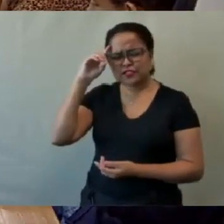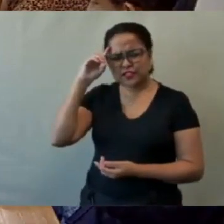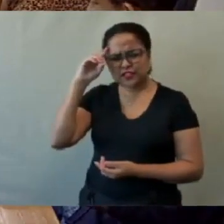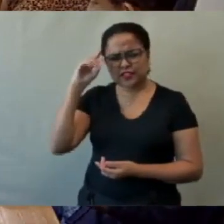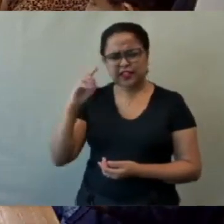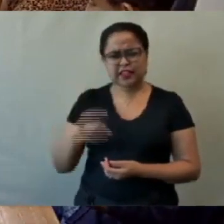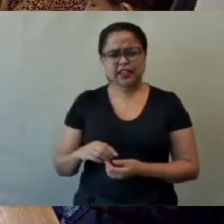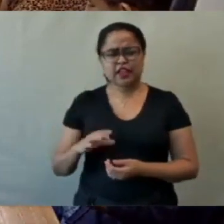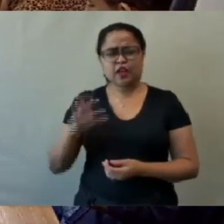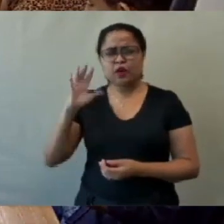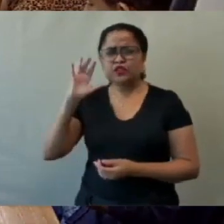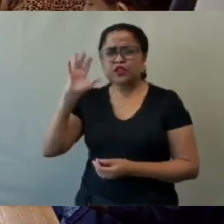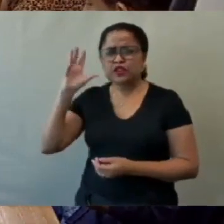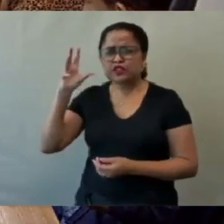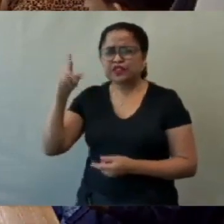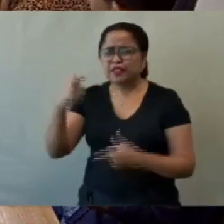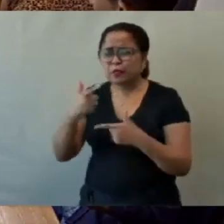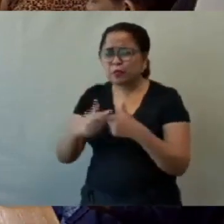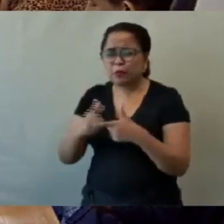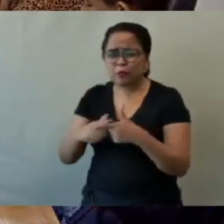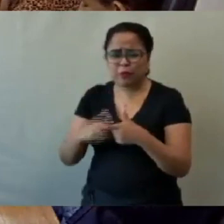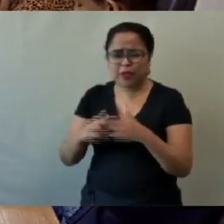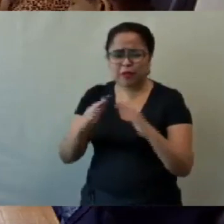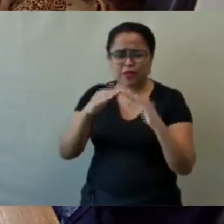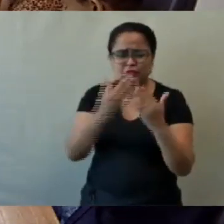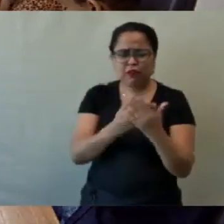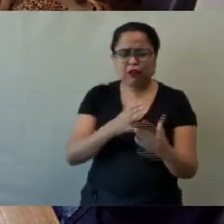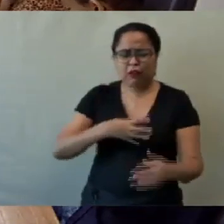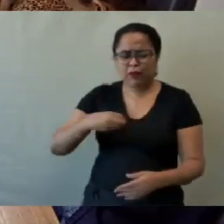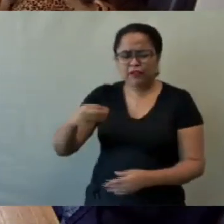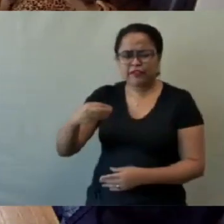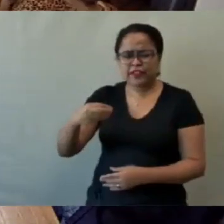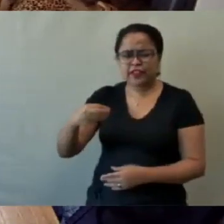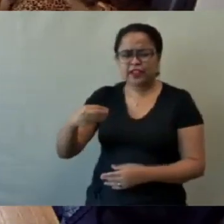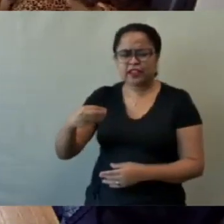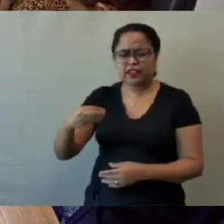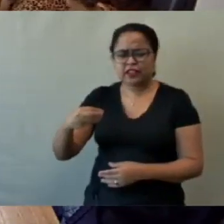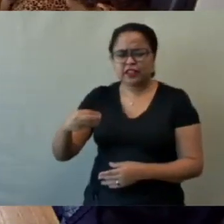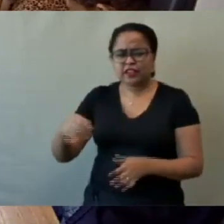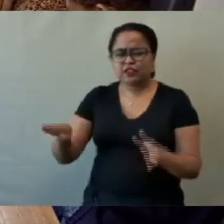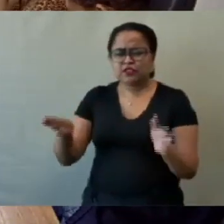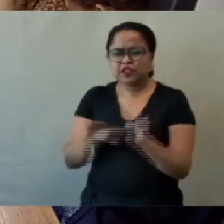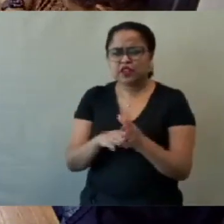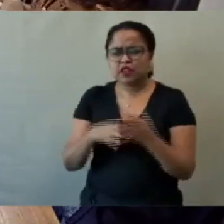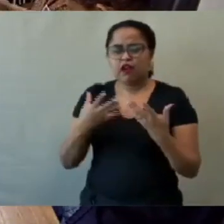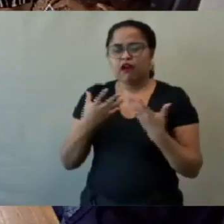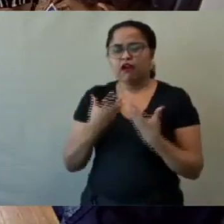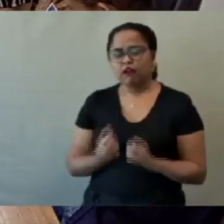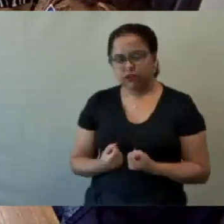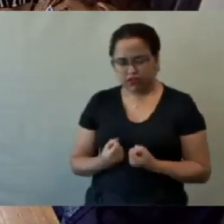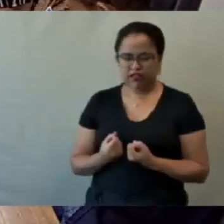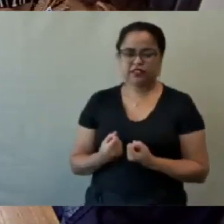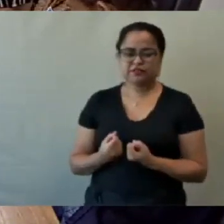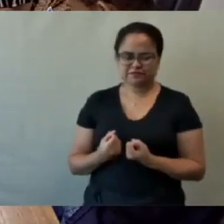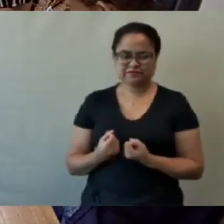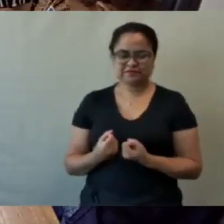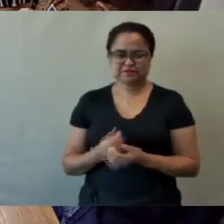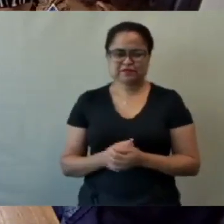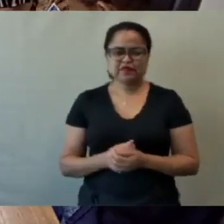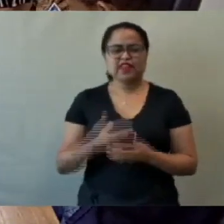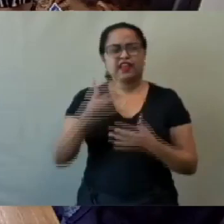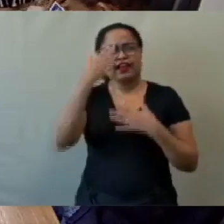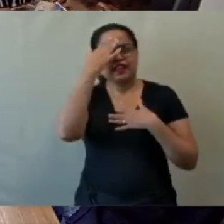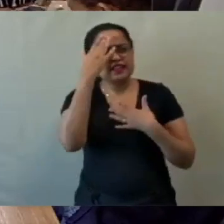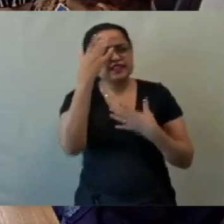resolver tanto problema da escola da minha filha antes de vir, que eu cheguei aqui assim, ó. Mas vai dar tudo certo, gente. Mais uma vez, agradecer a presença de todo